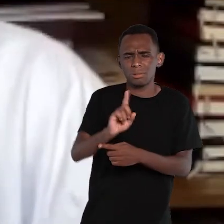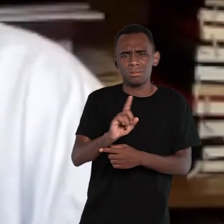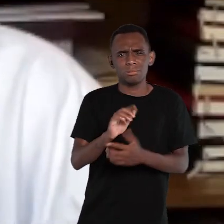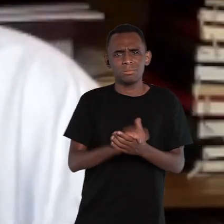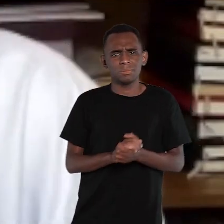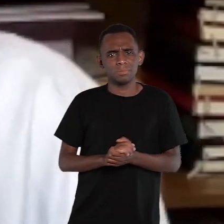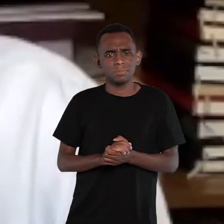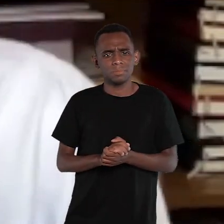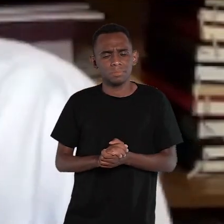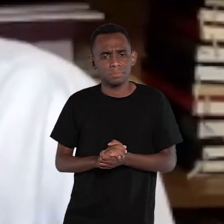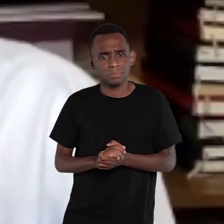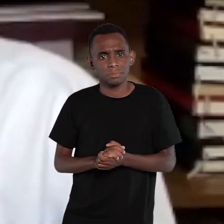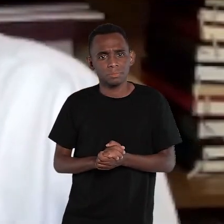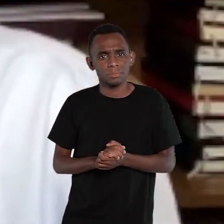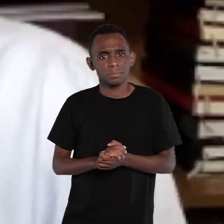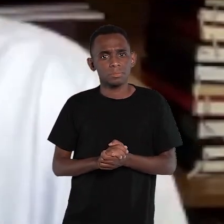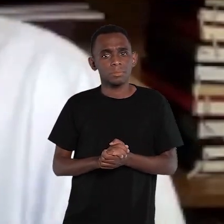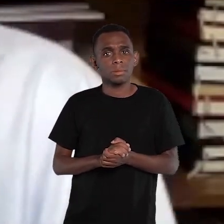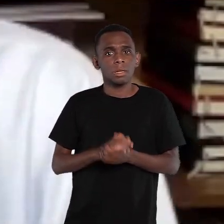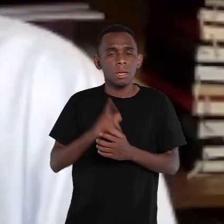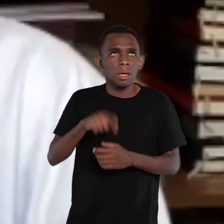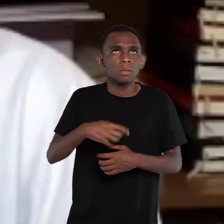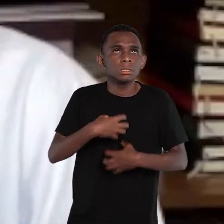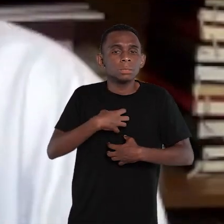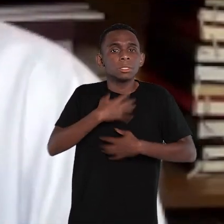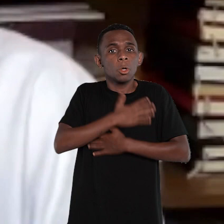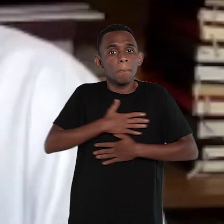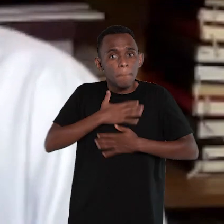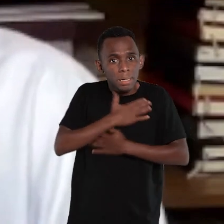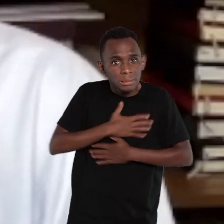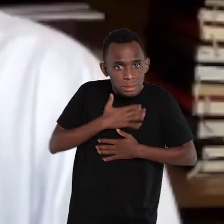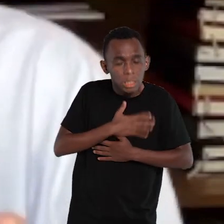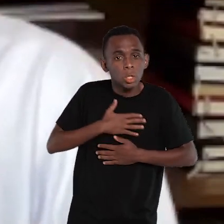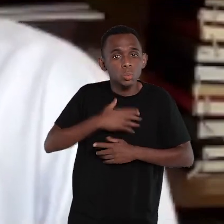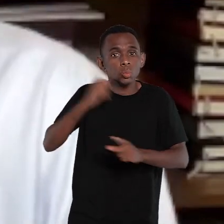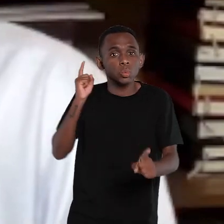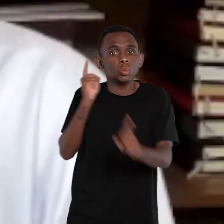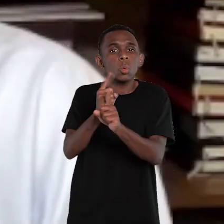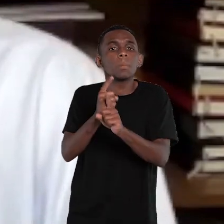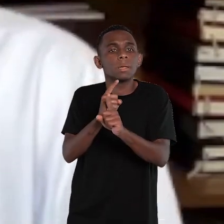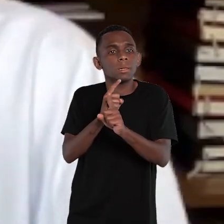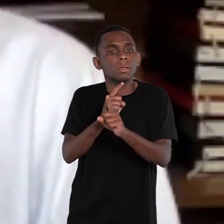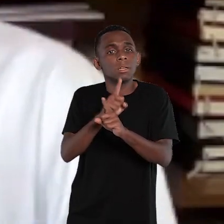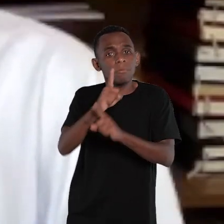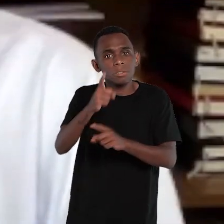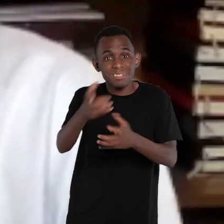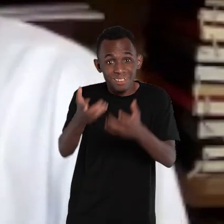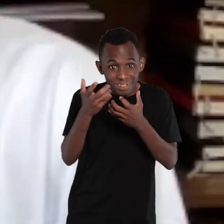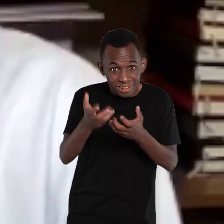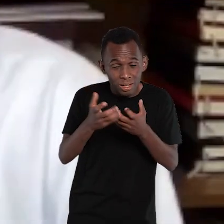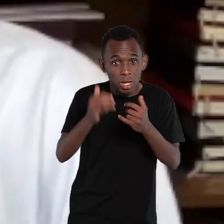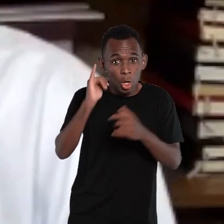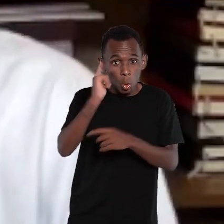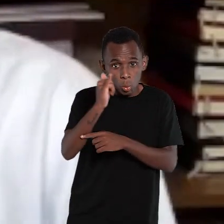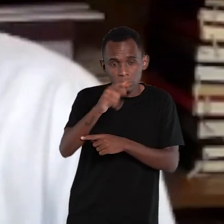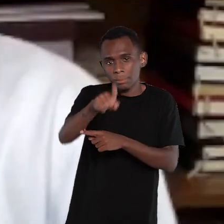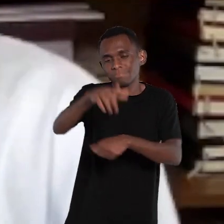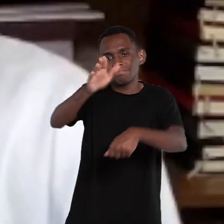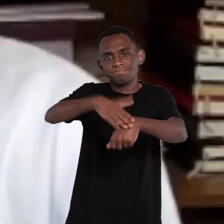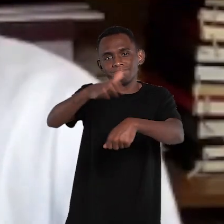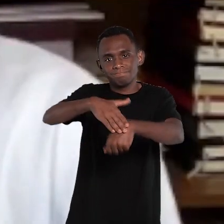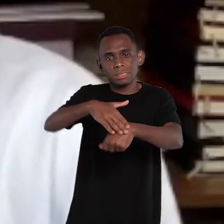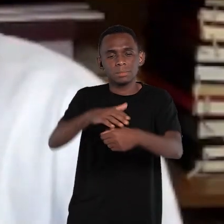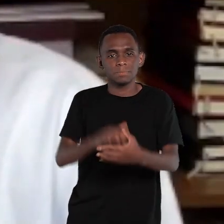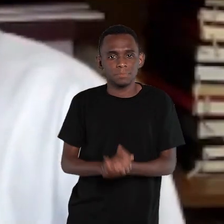um território onde eu me lanço no escuro e é muito prazeroso descobrir o que você está querendo contar para você